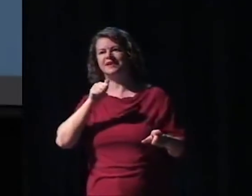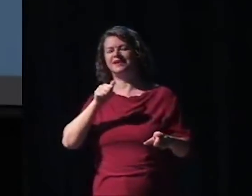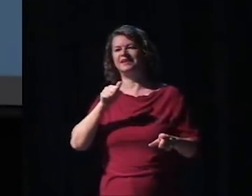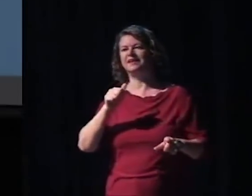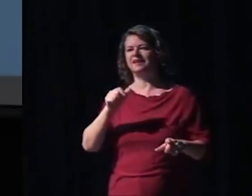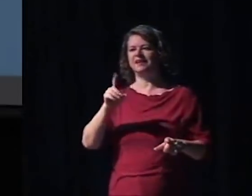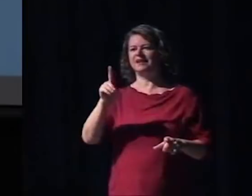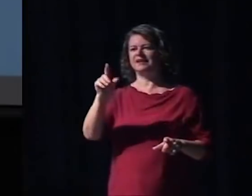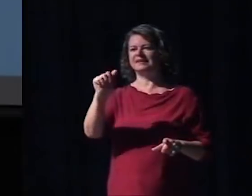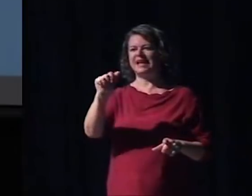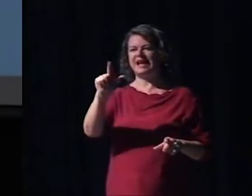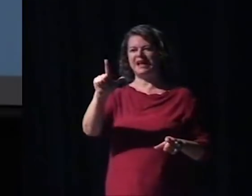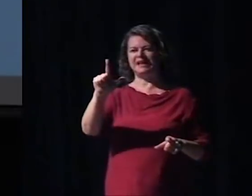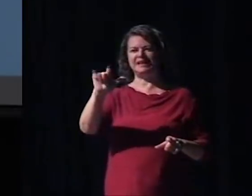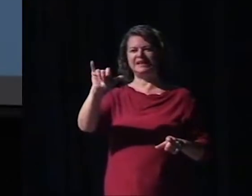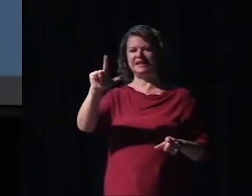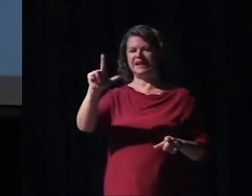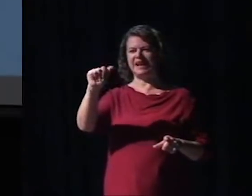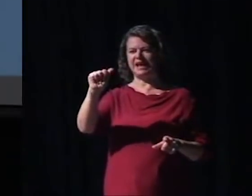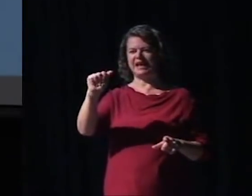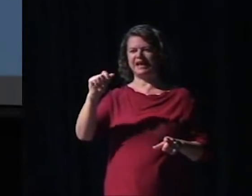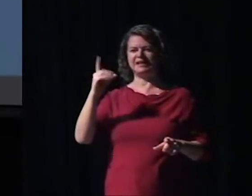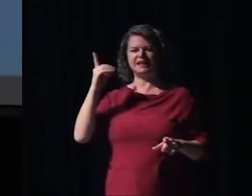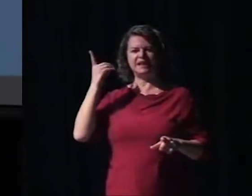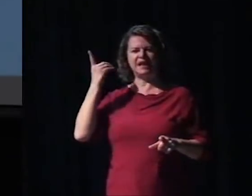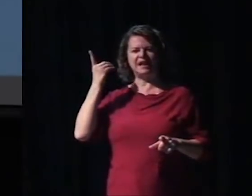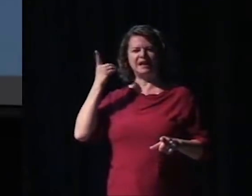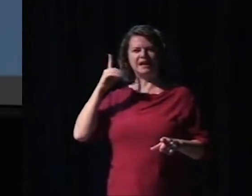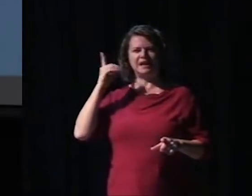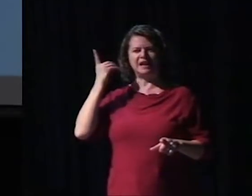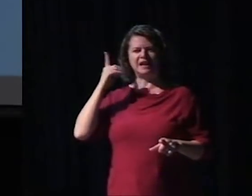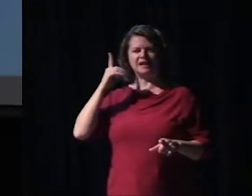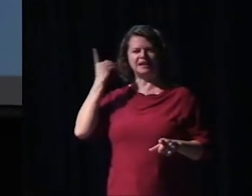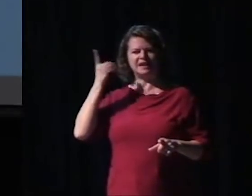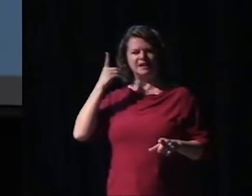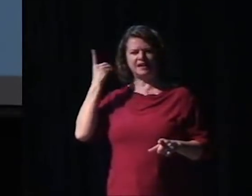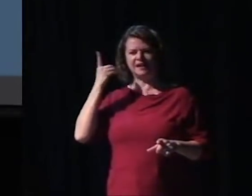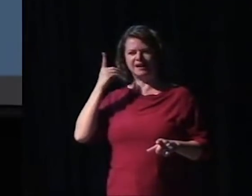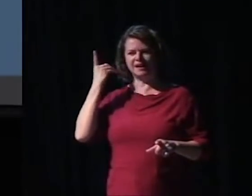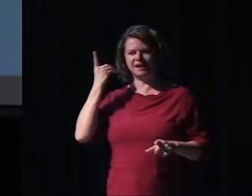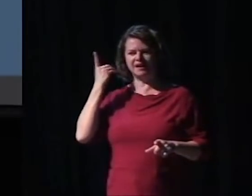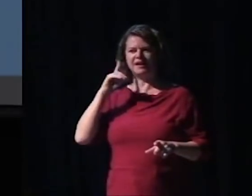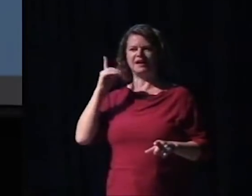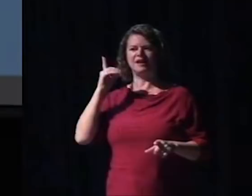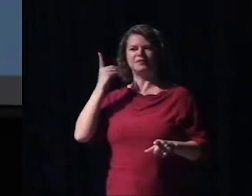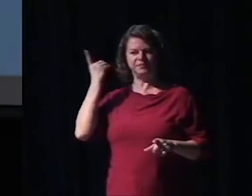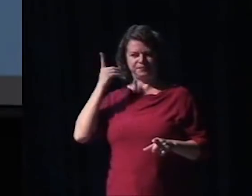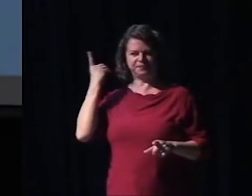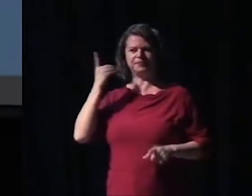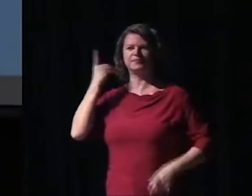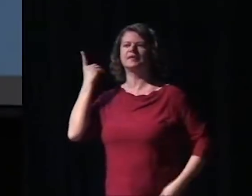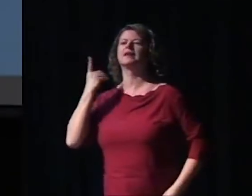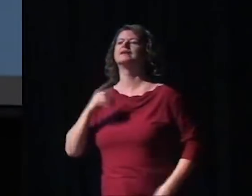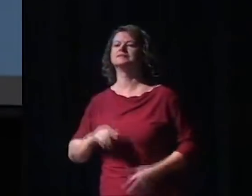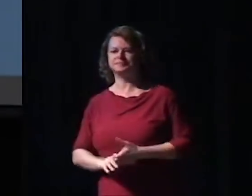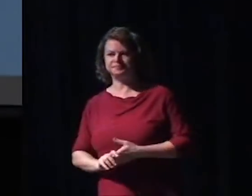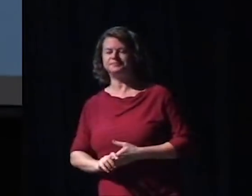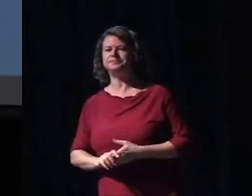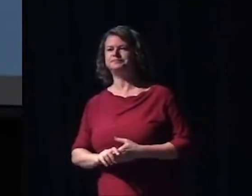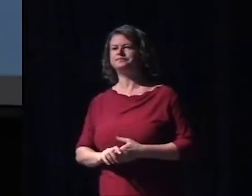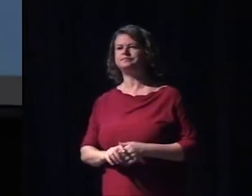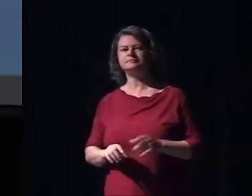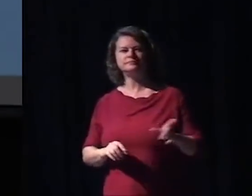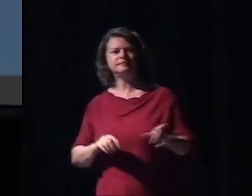Essa moça era uma mulher da vida. E ele começa a misturar o santo com o profano.